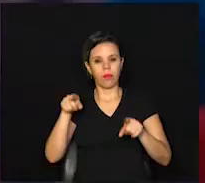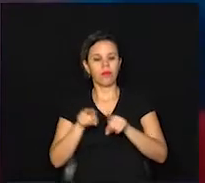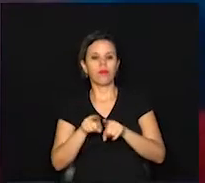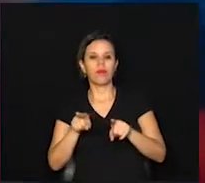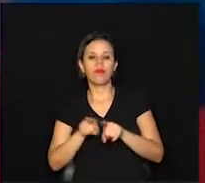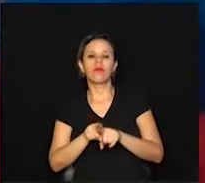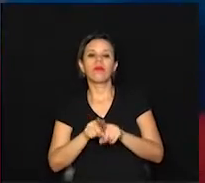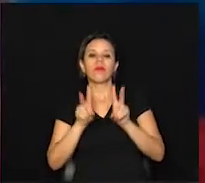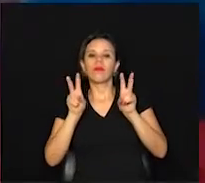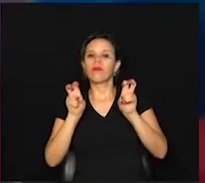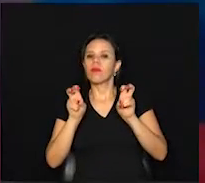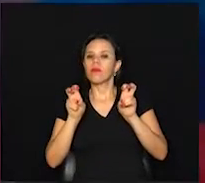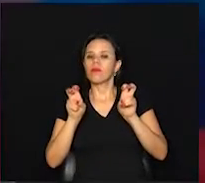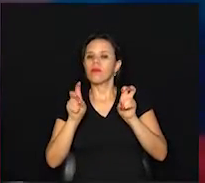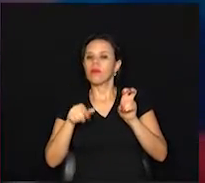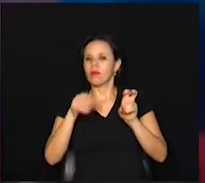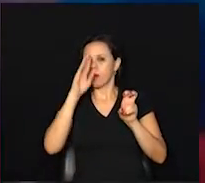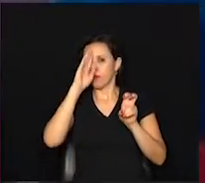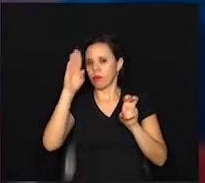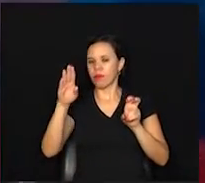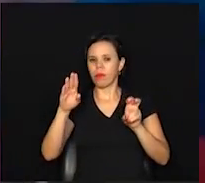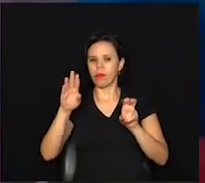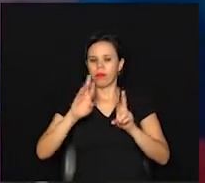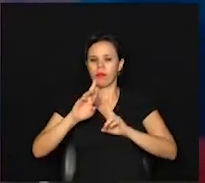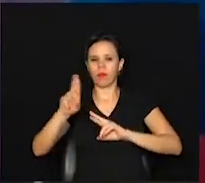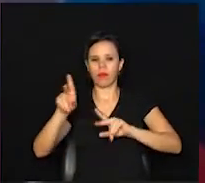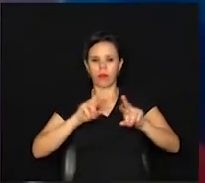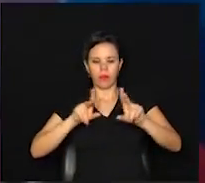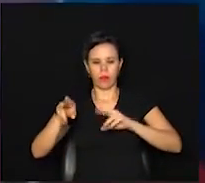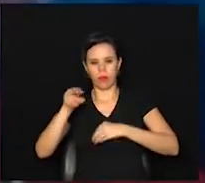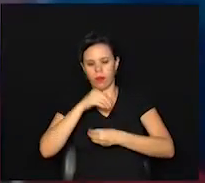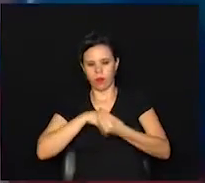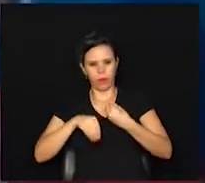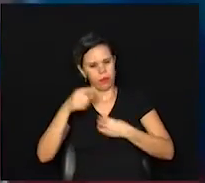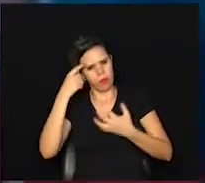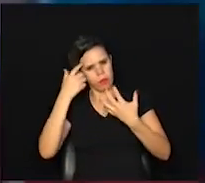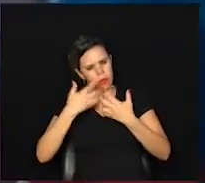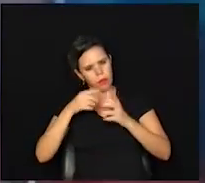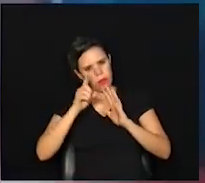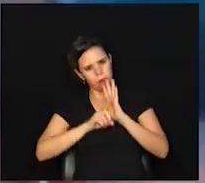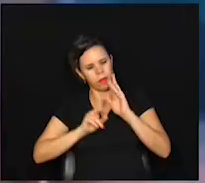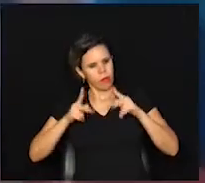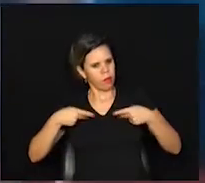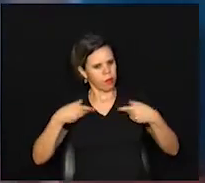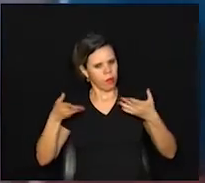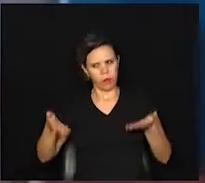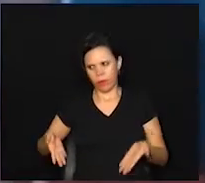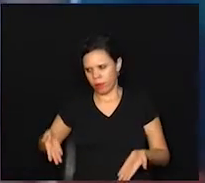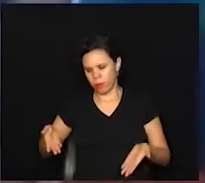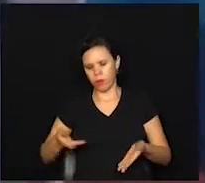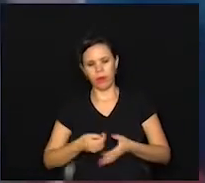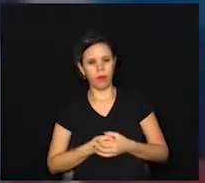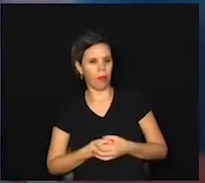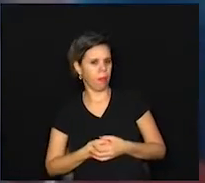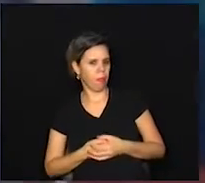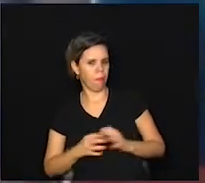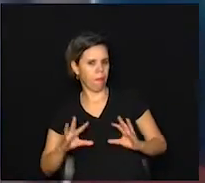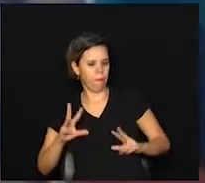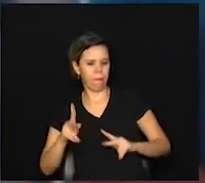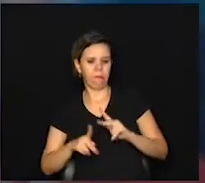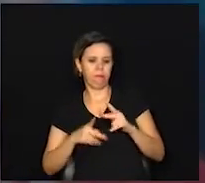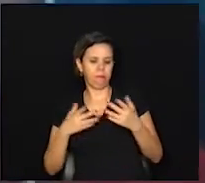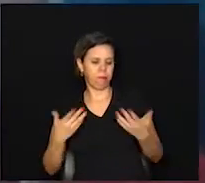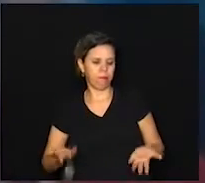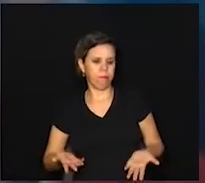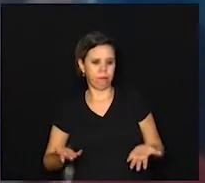essa questão que ela é fundamental da transversalidade. Quando nós pensamos em direitos humanos, e aqui todas as pessoas,